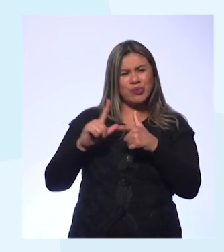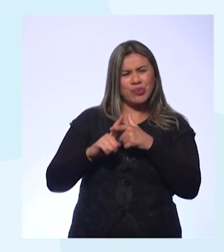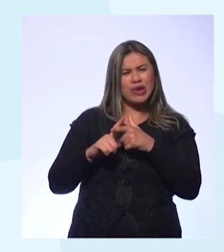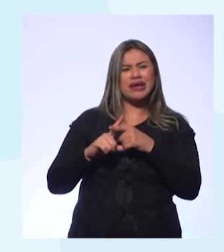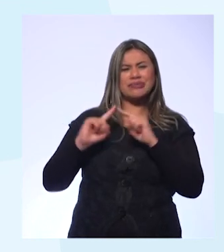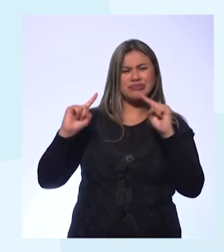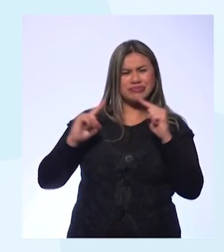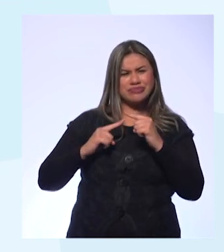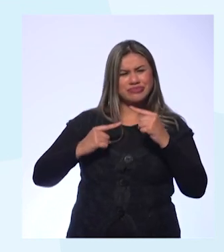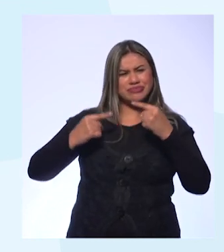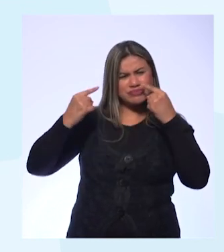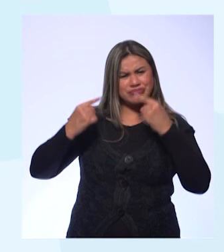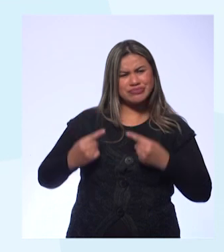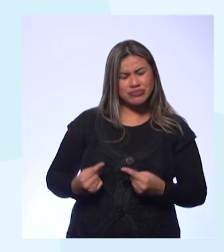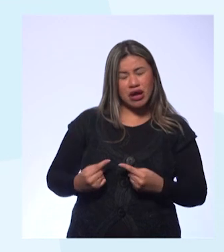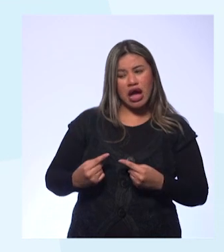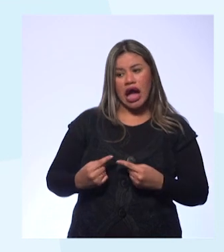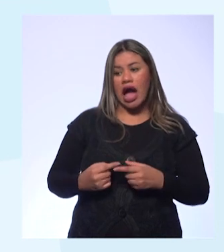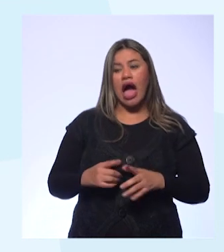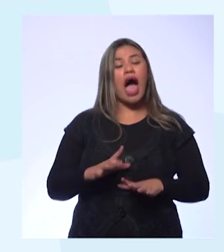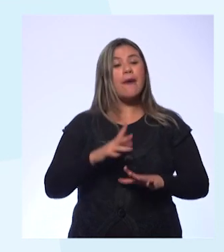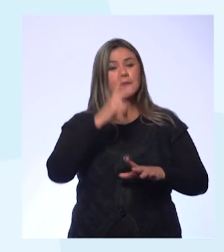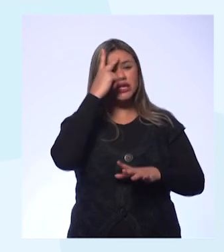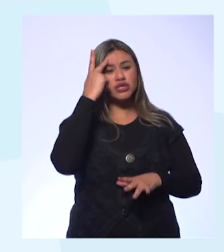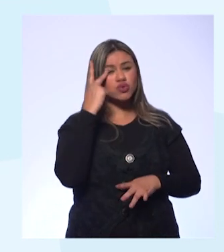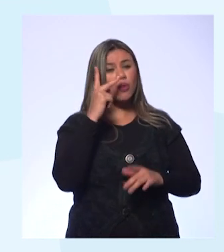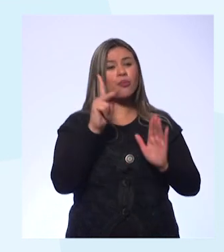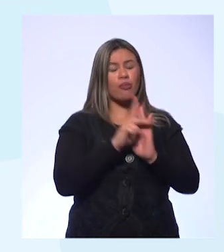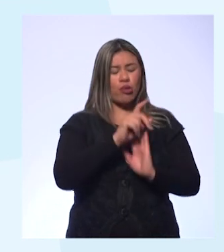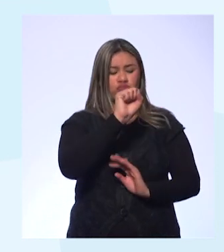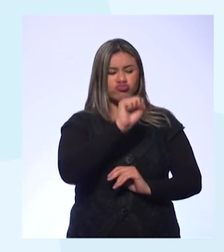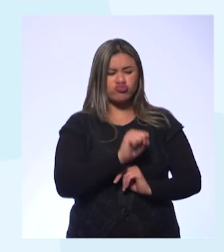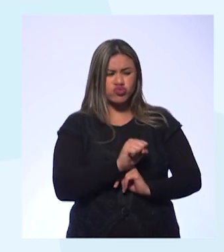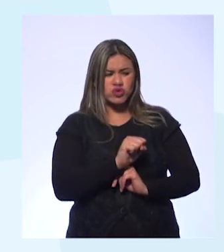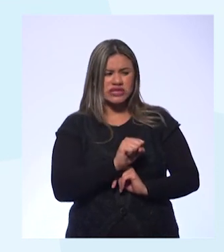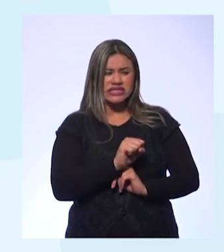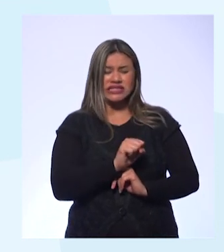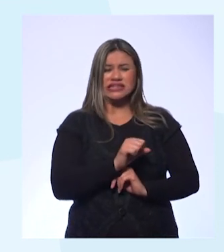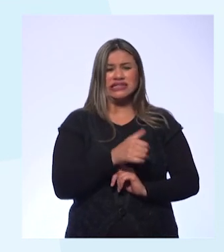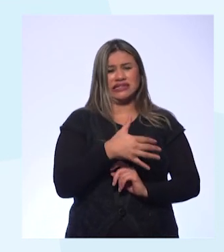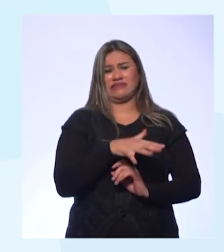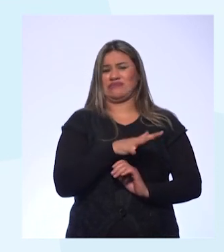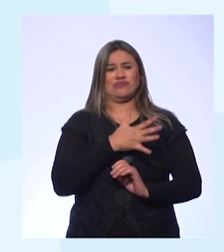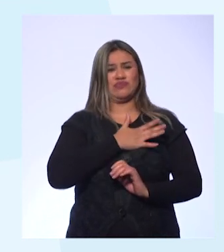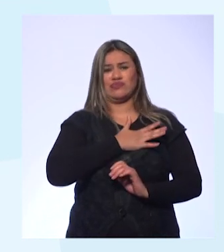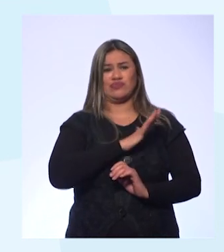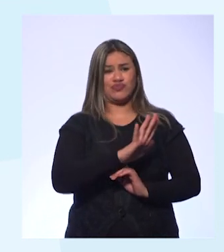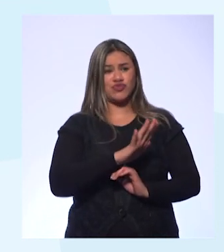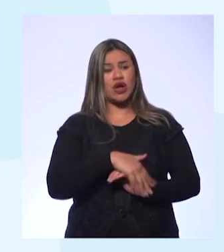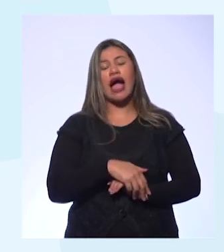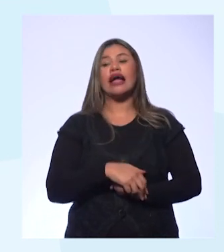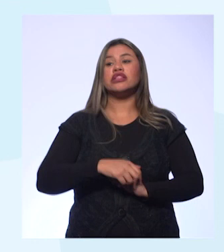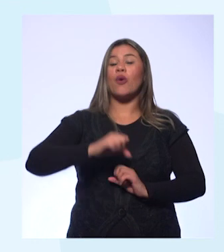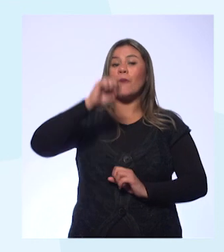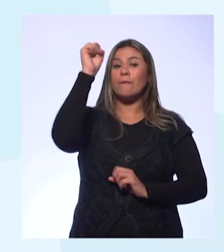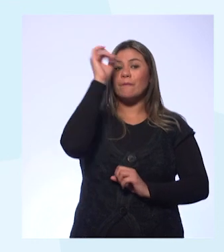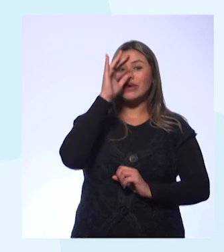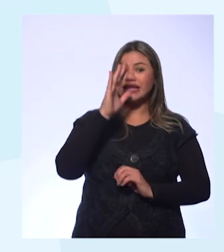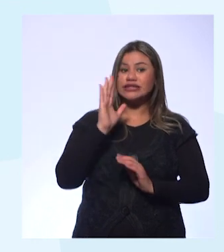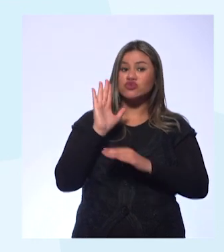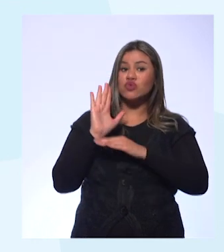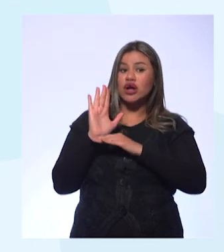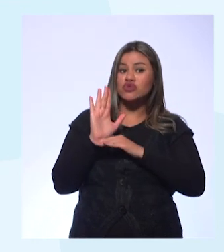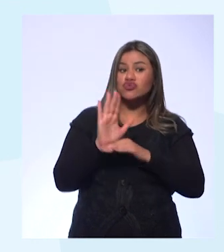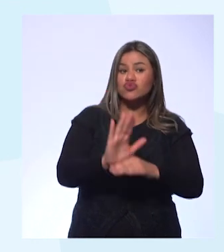e Só atrapalha os interesses dos Gaúchos então o Brasil ele entra financiando o